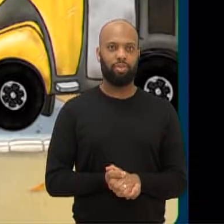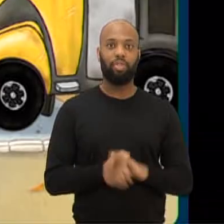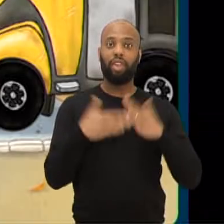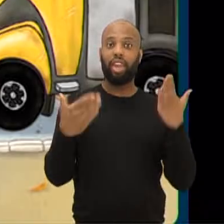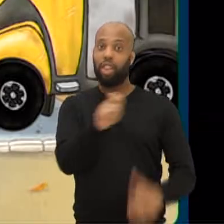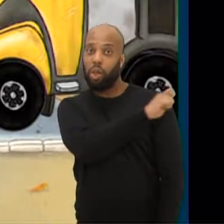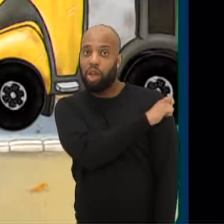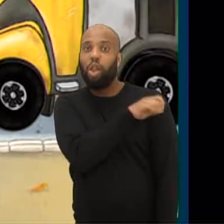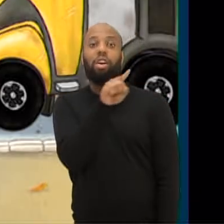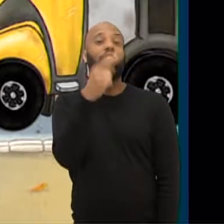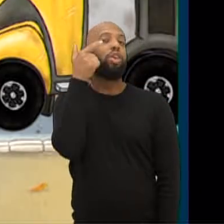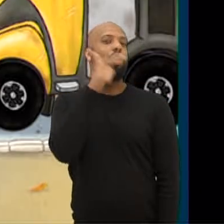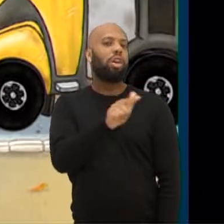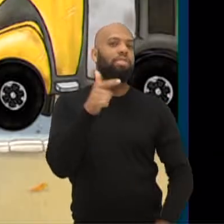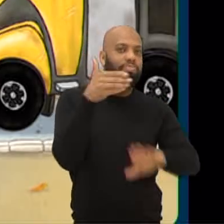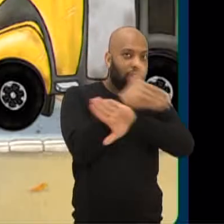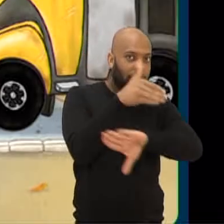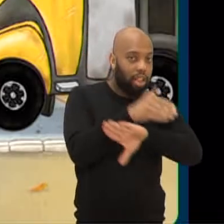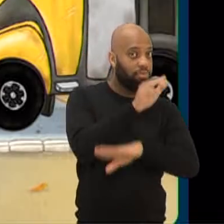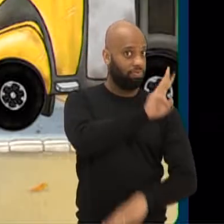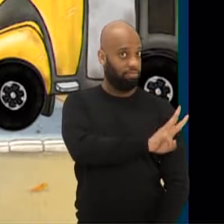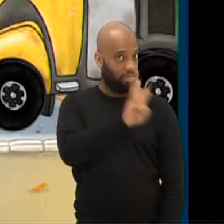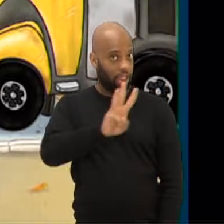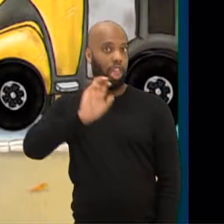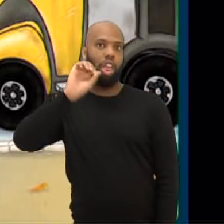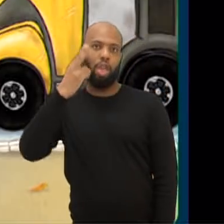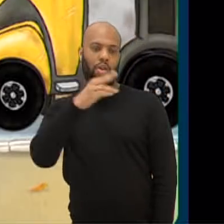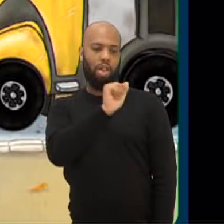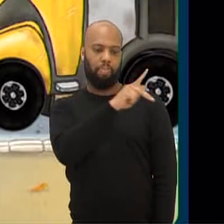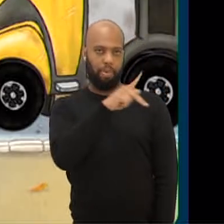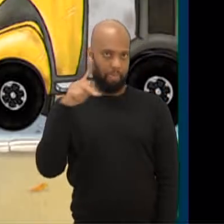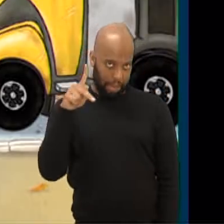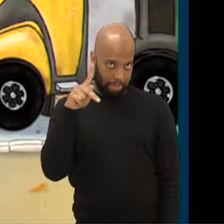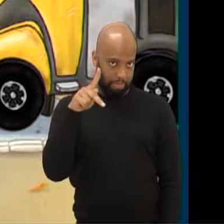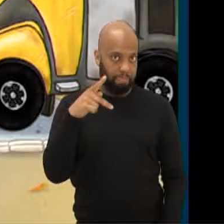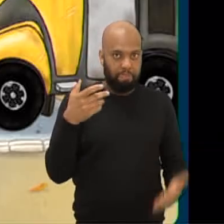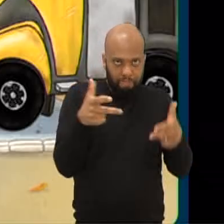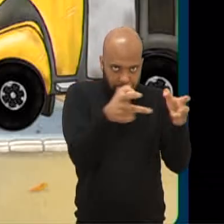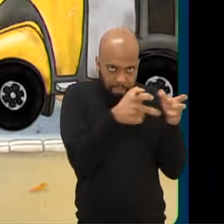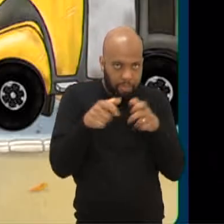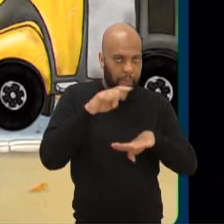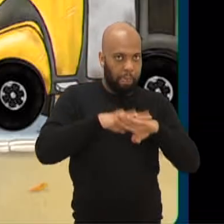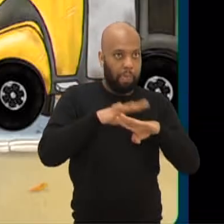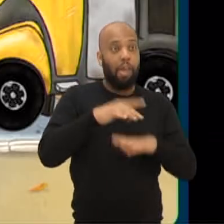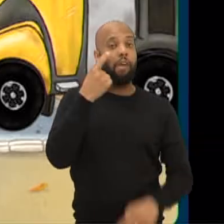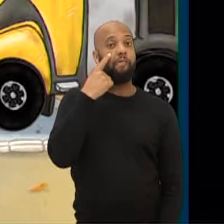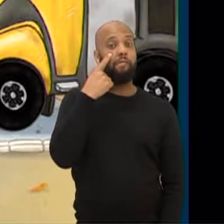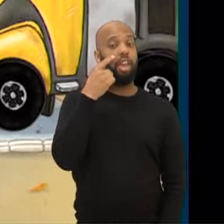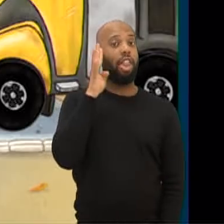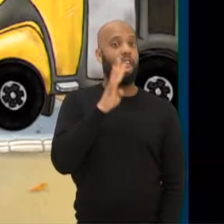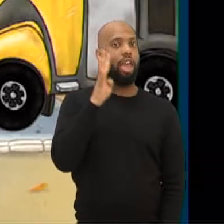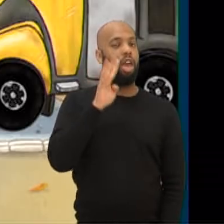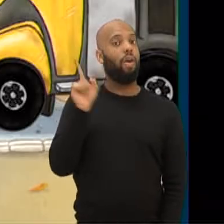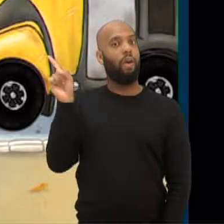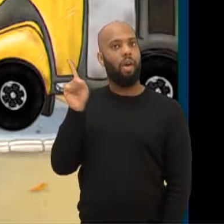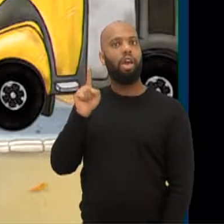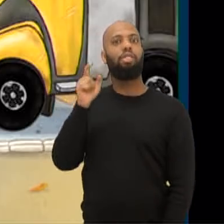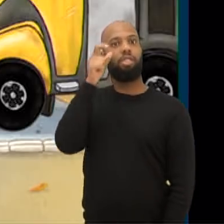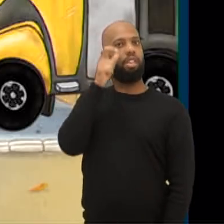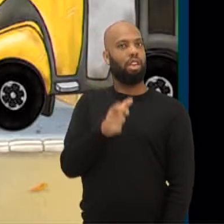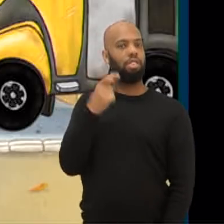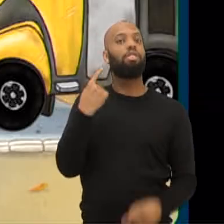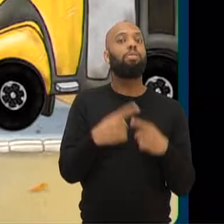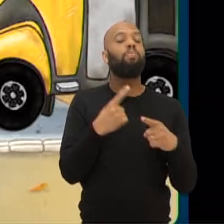Então, alunos, conseguiram acessar a ferramenta, o Matific? Veja só que jogo legal. Esse jogo é bem interessante, pois ele